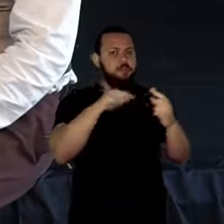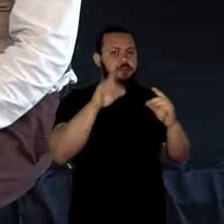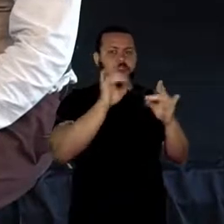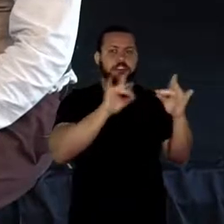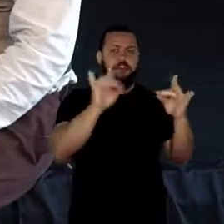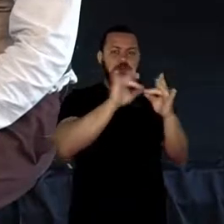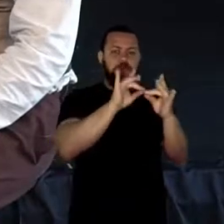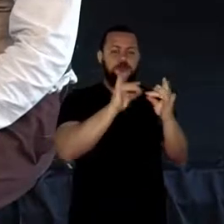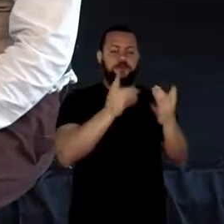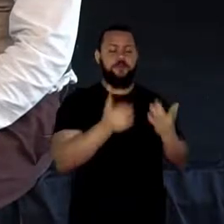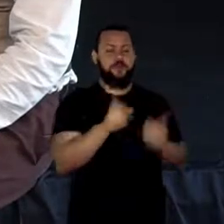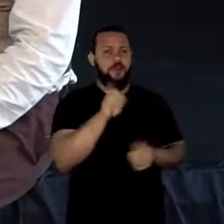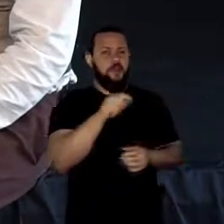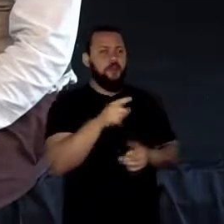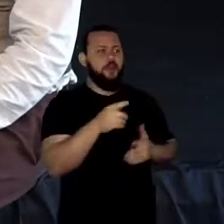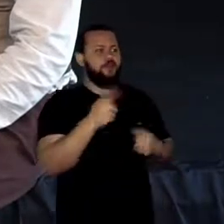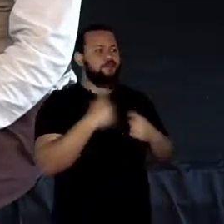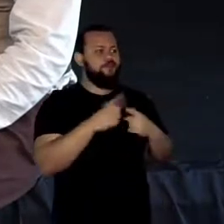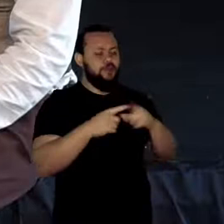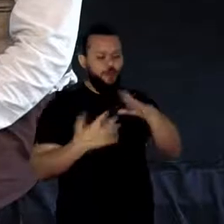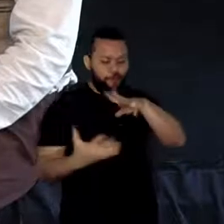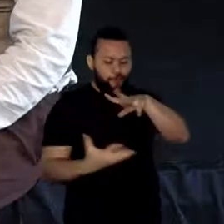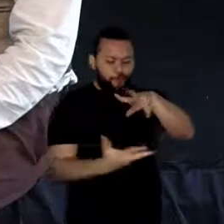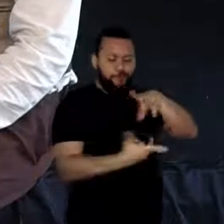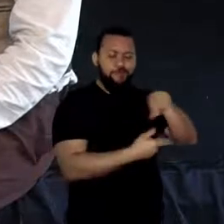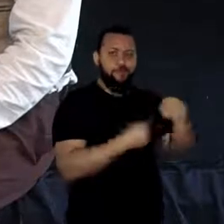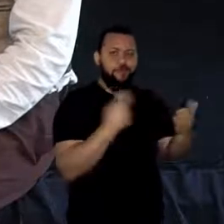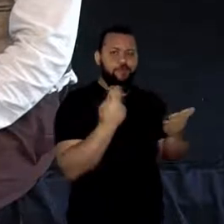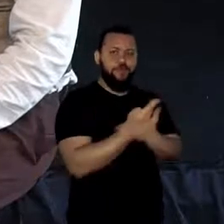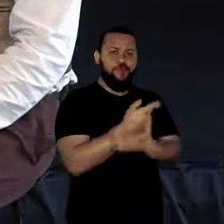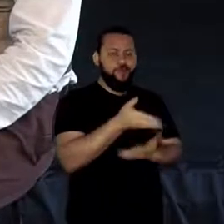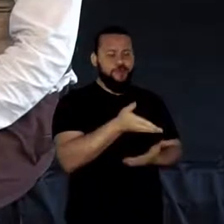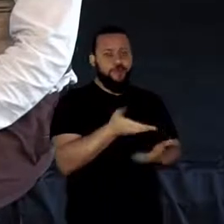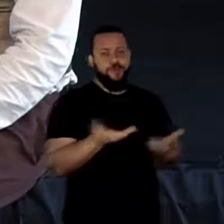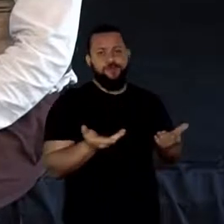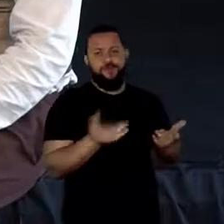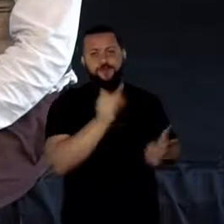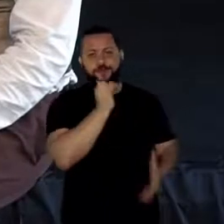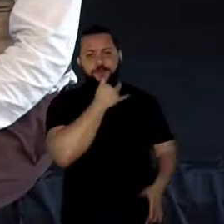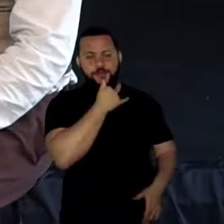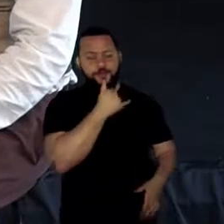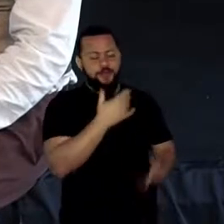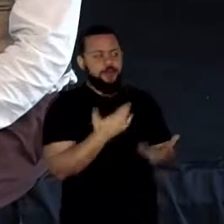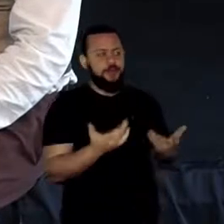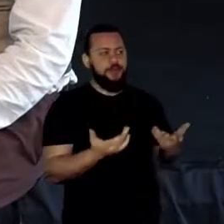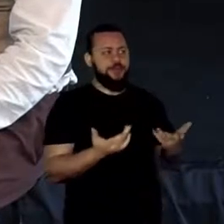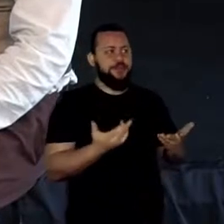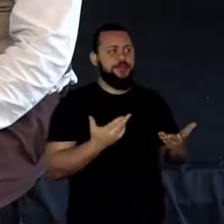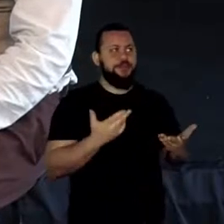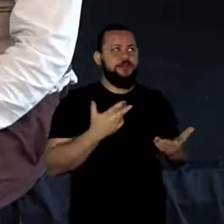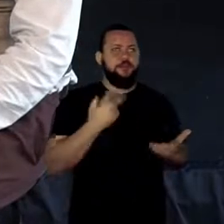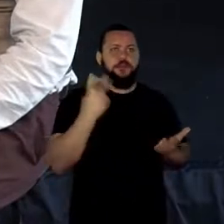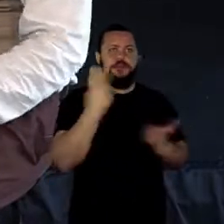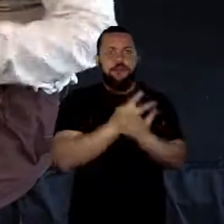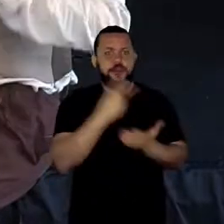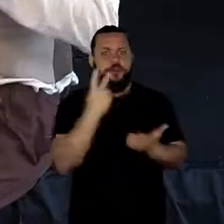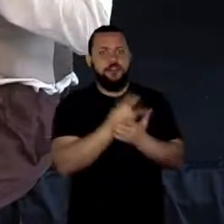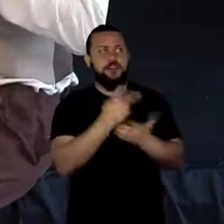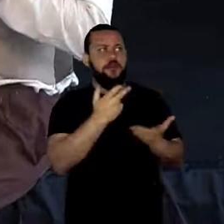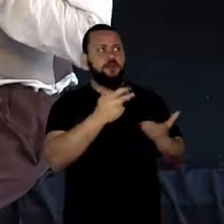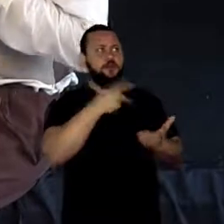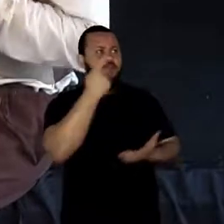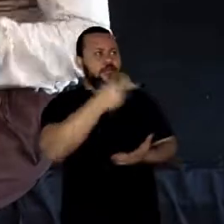ao que o mundo está passando, que é é sempre, né? A gente está ouvindo